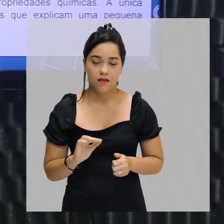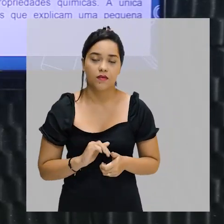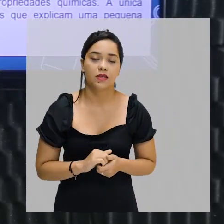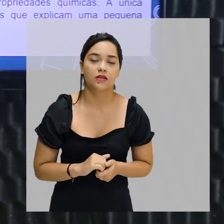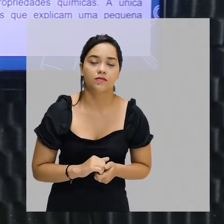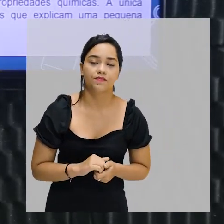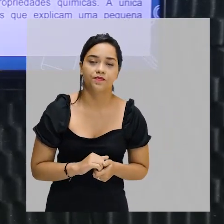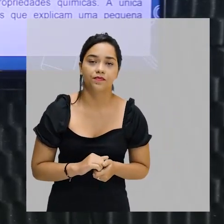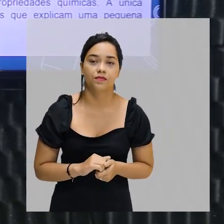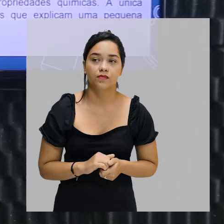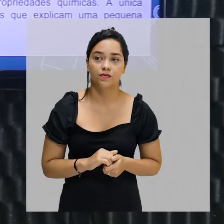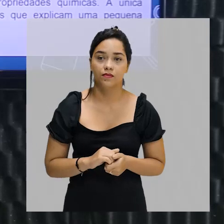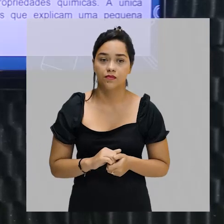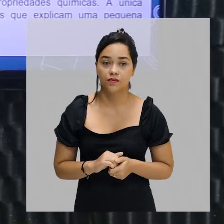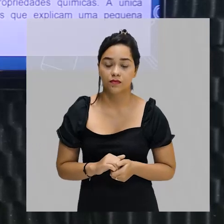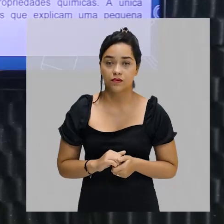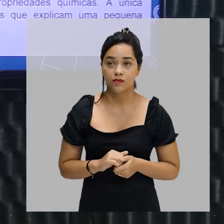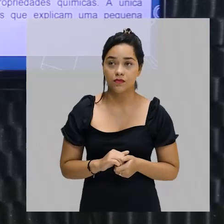ok?